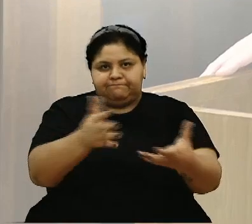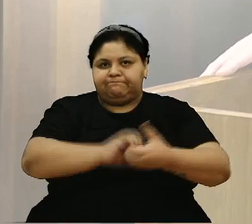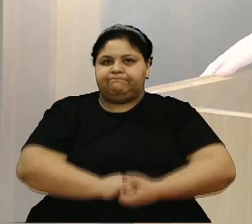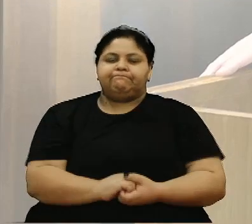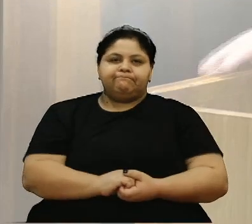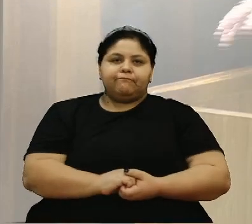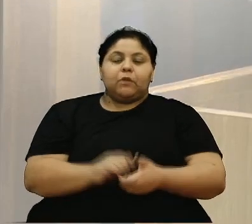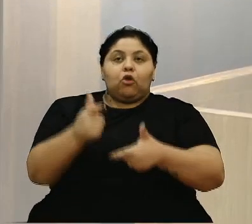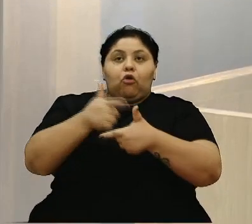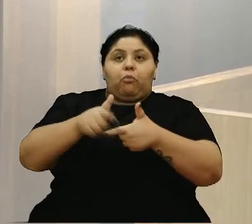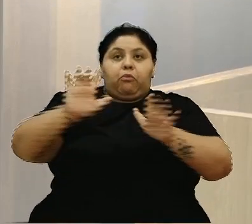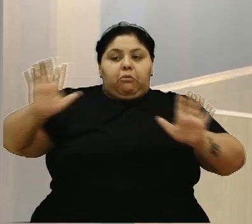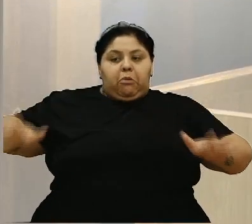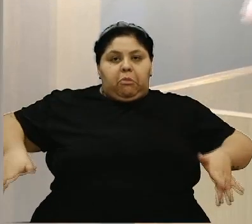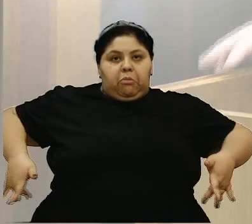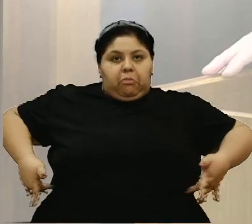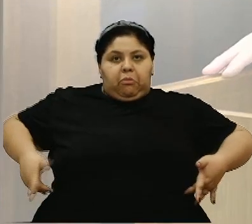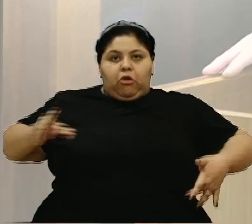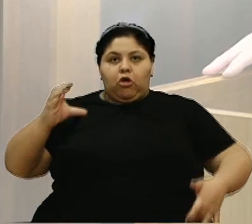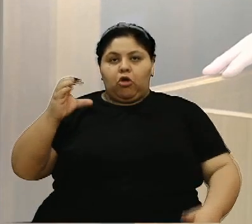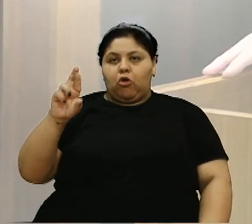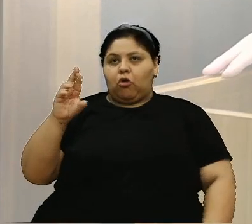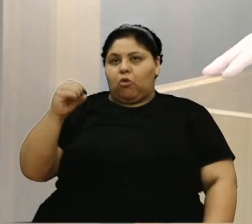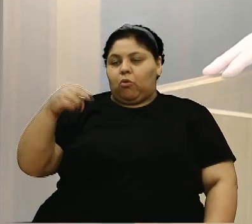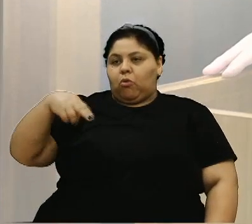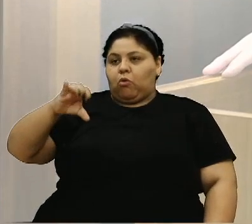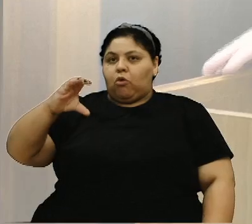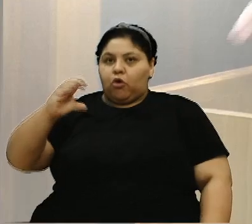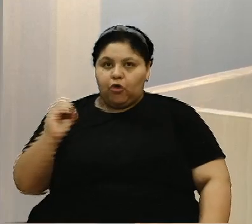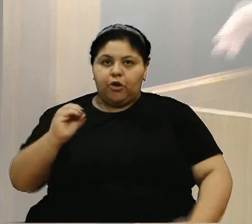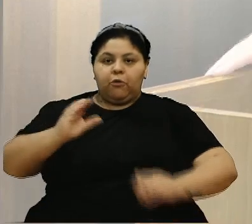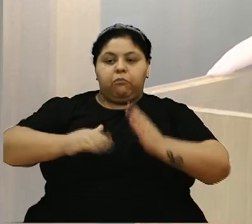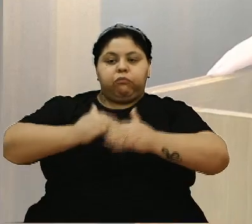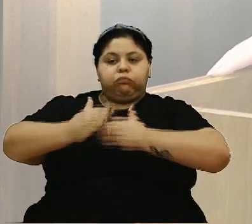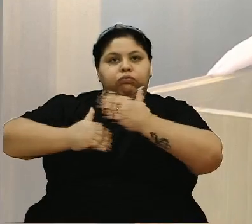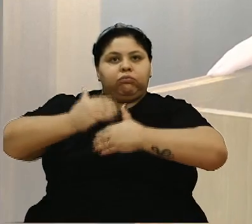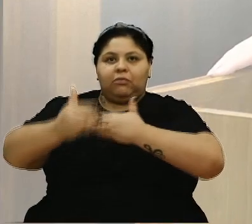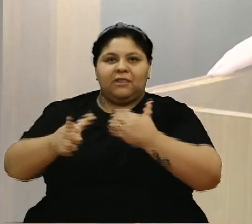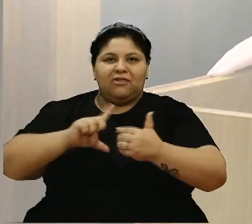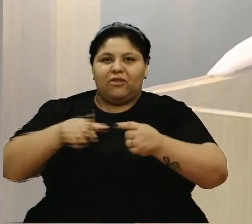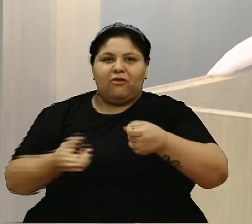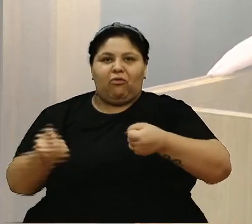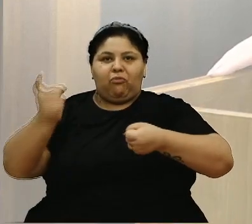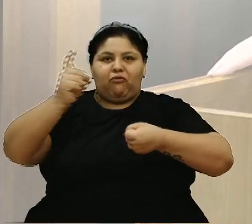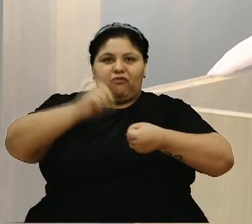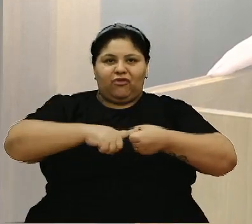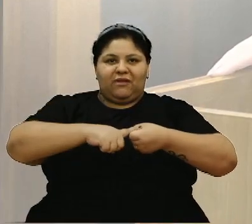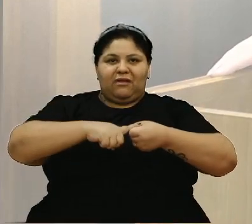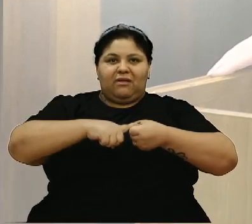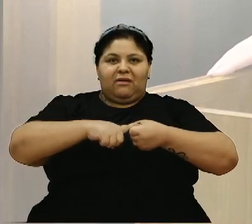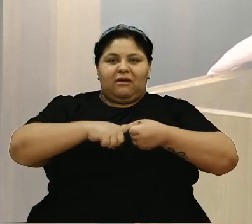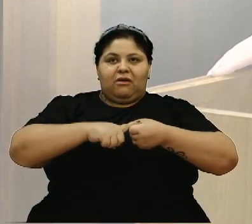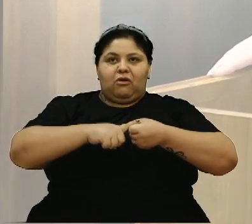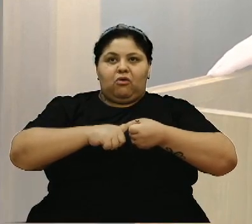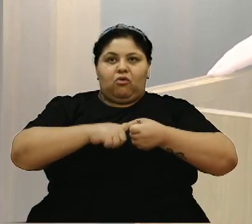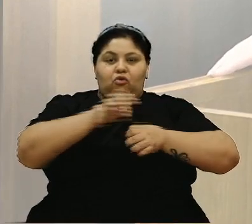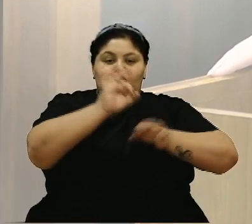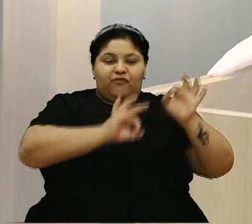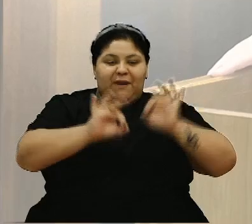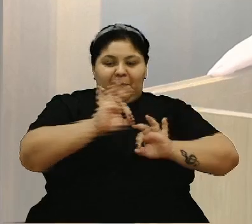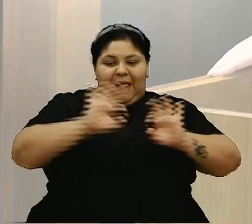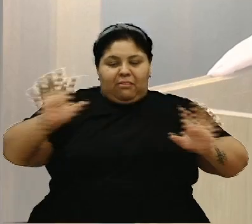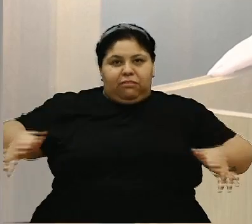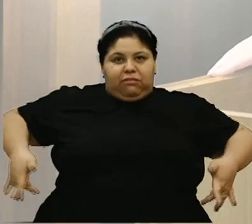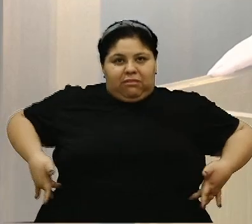renal crônica é a perda lenta e progressiva e irreversível das funções renais. Por ser lenta